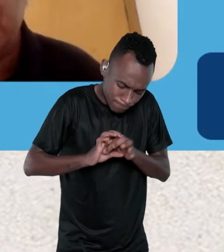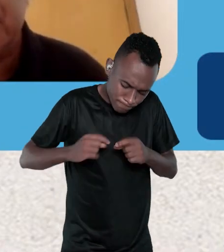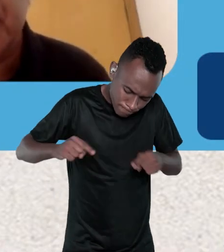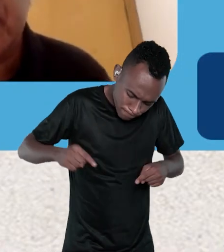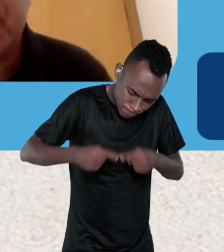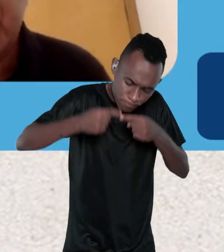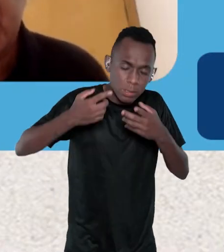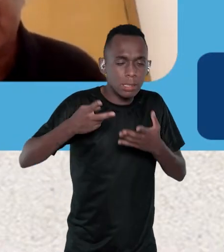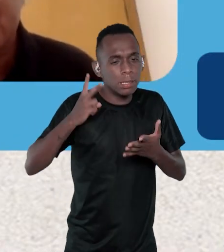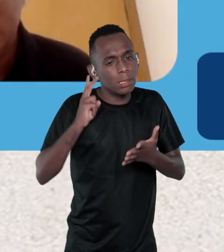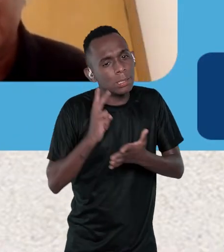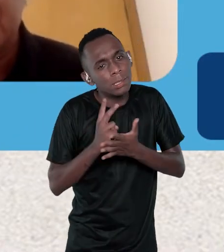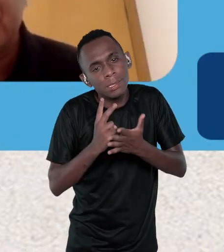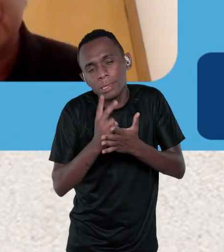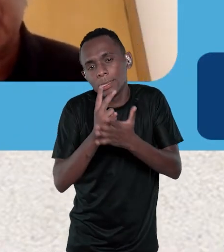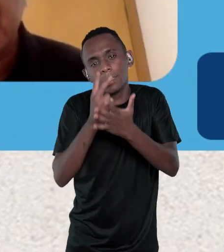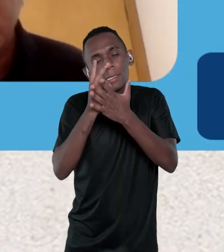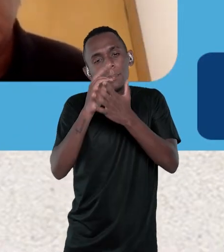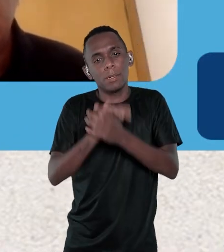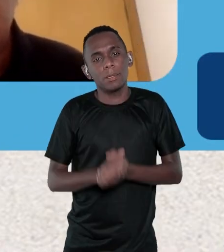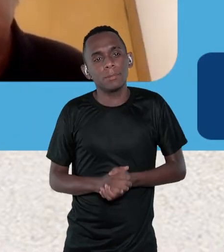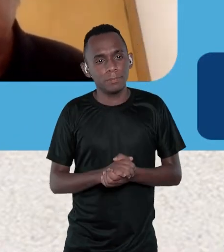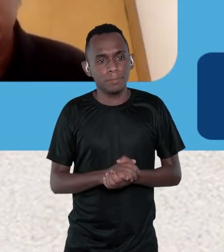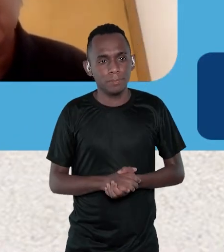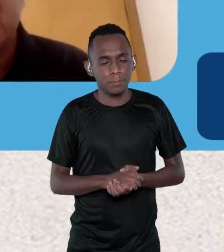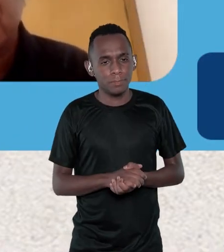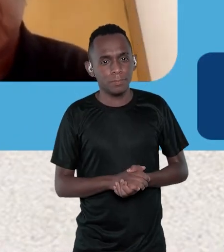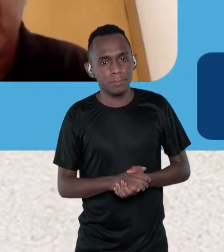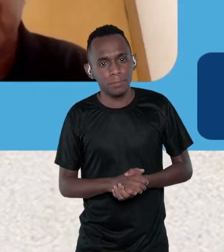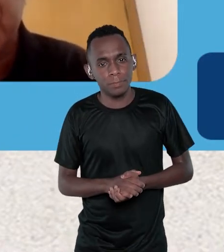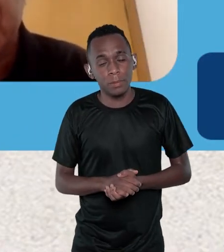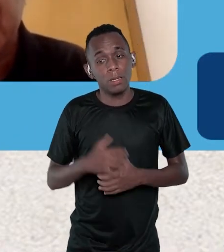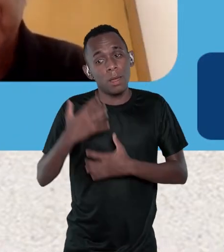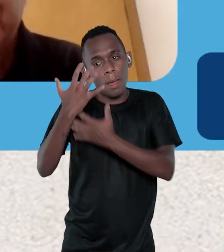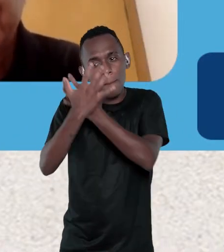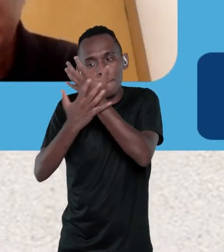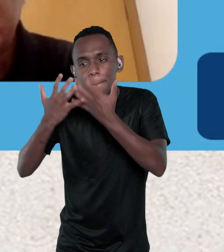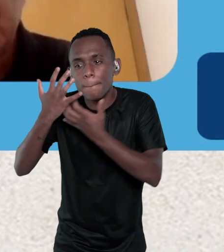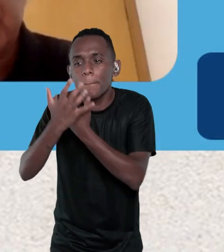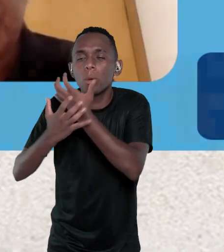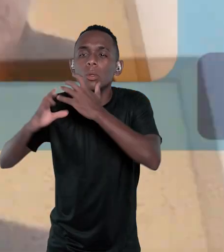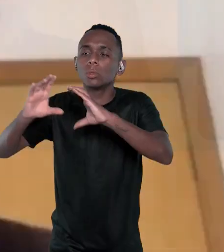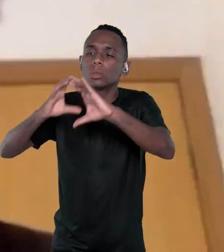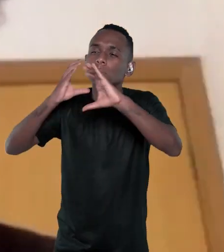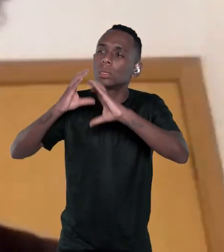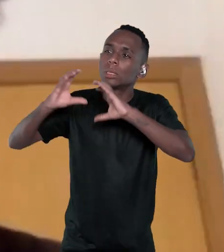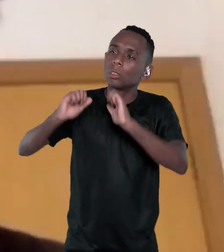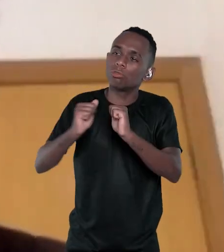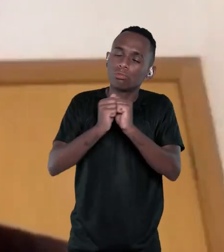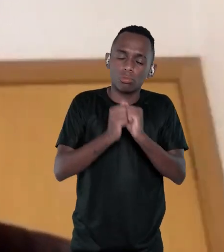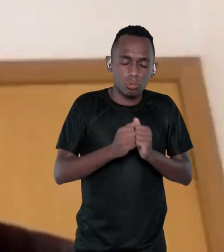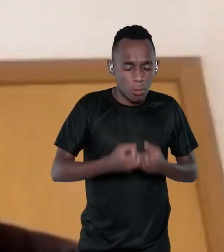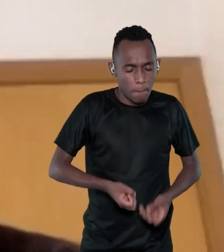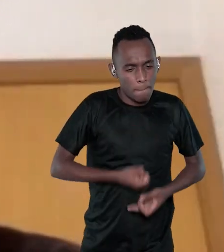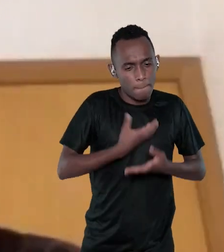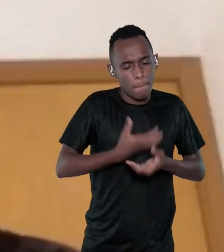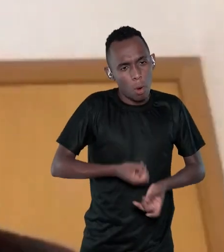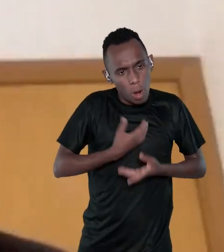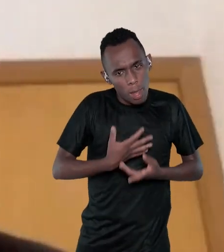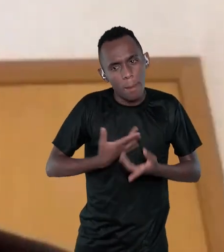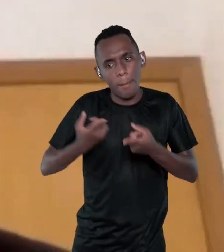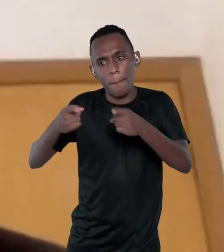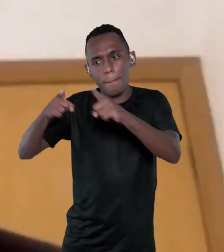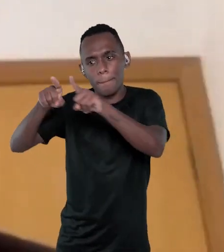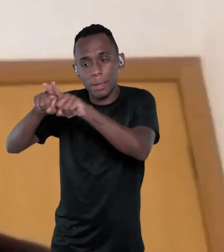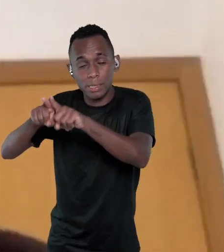poesia com a música, casados assim. As músicas são sempre as minhas composições,